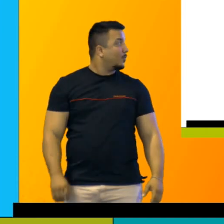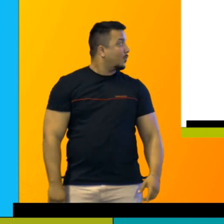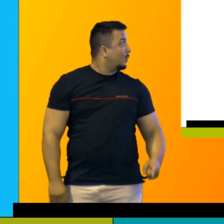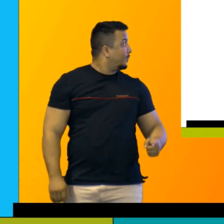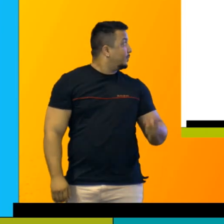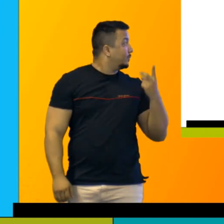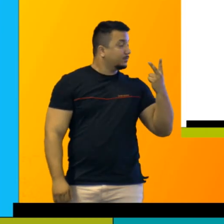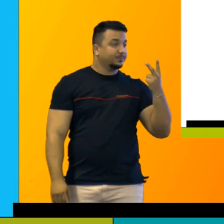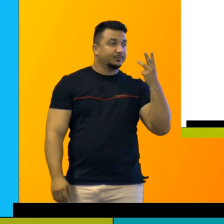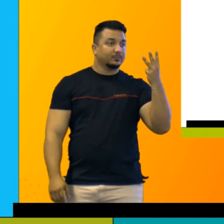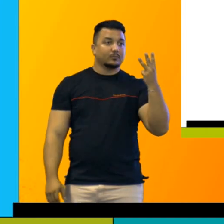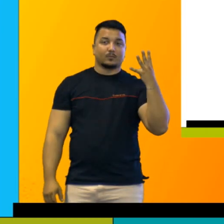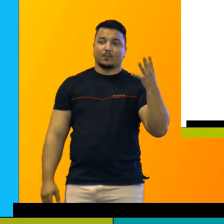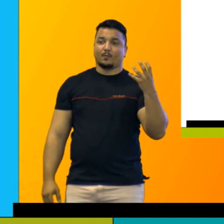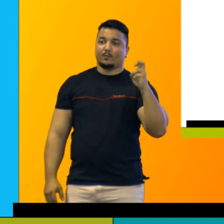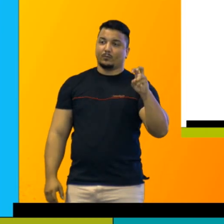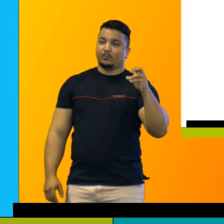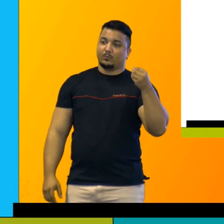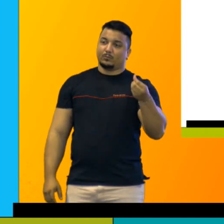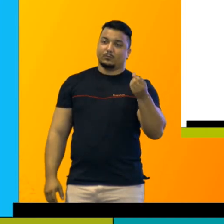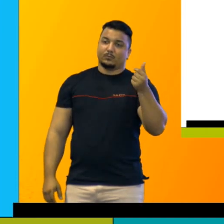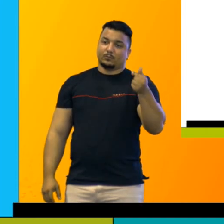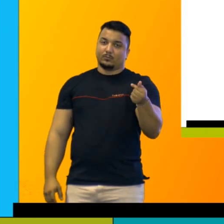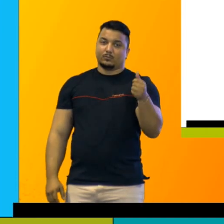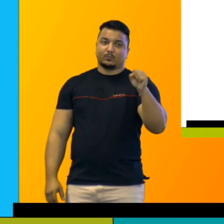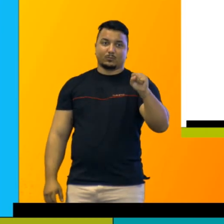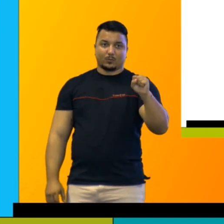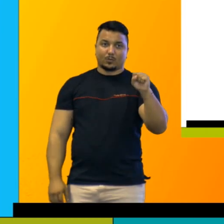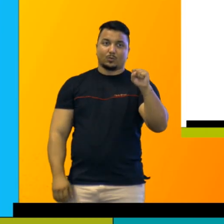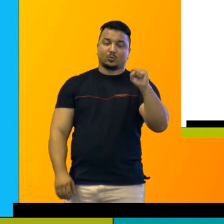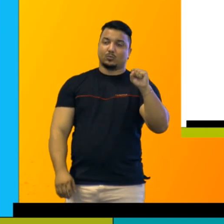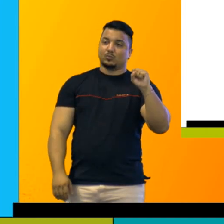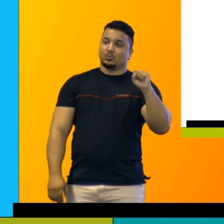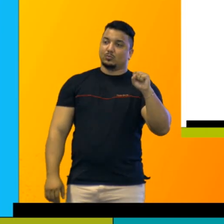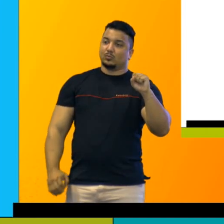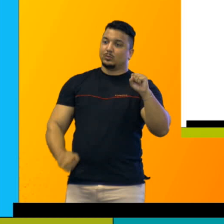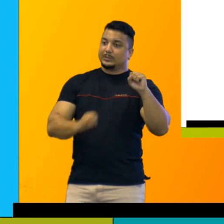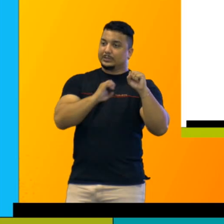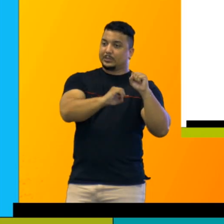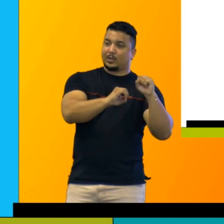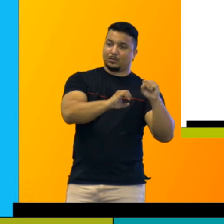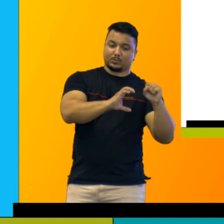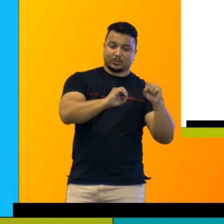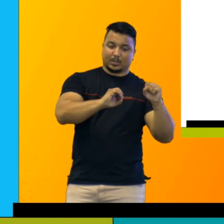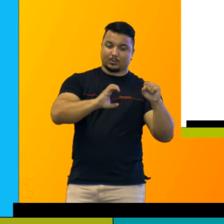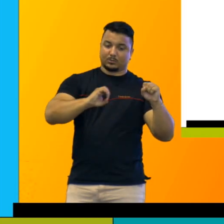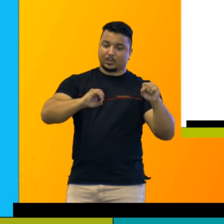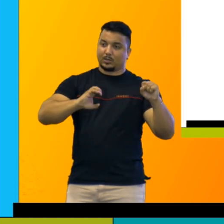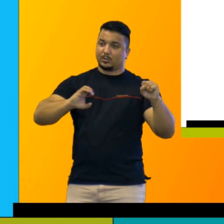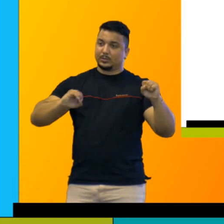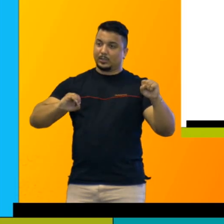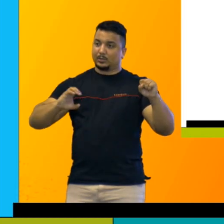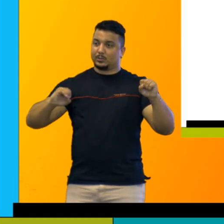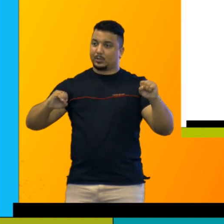1, 2, 3, 4, 5, 6, 7, 8. Presta atenção.